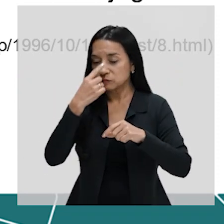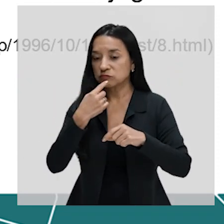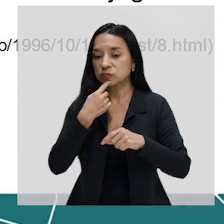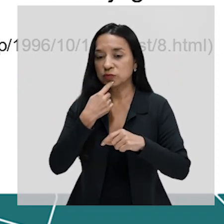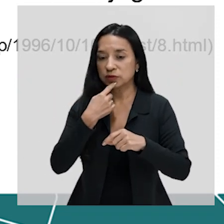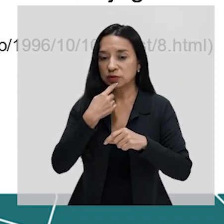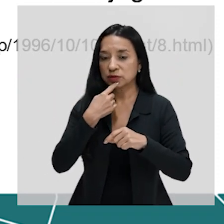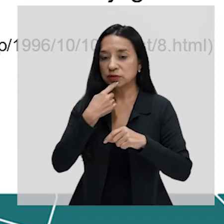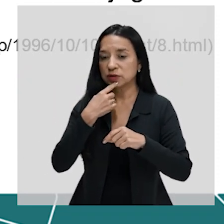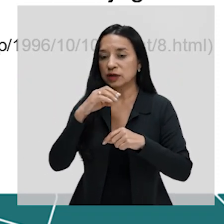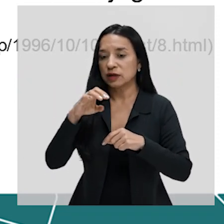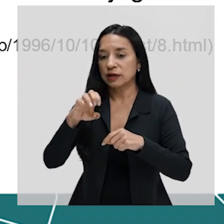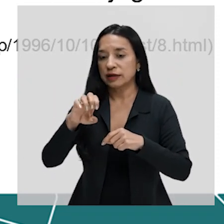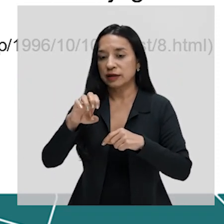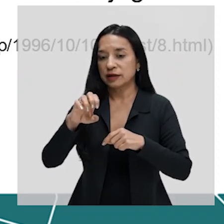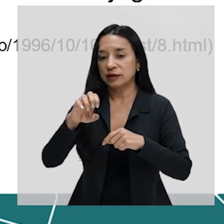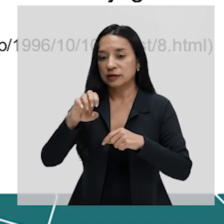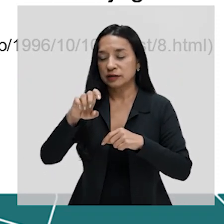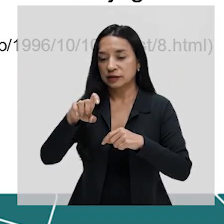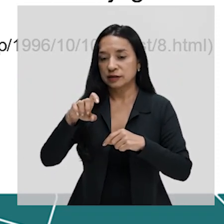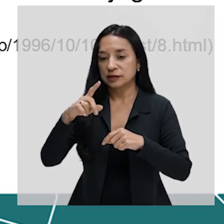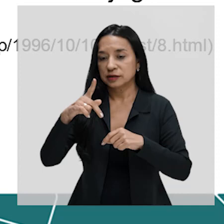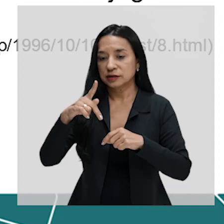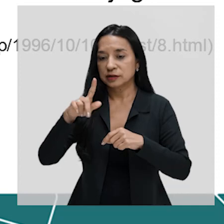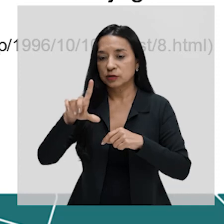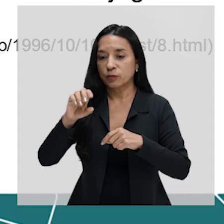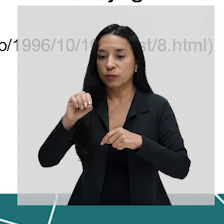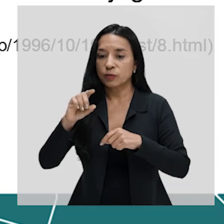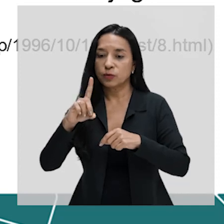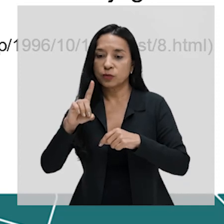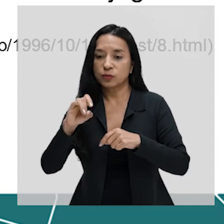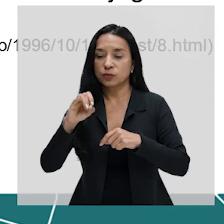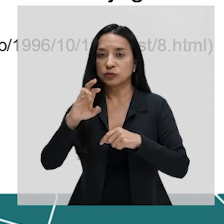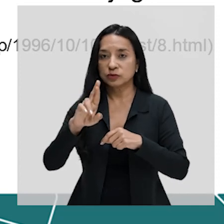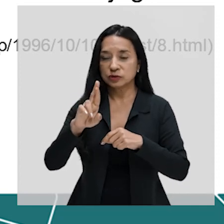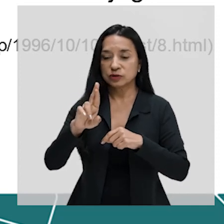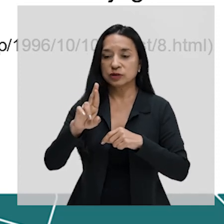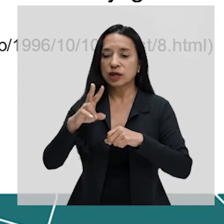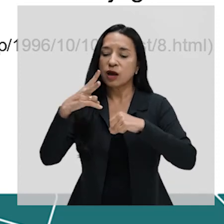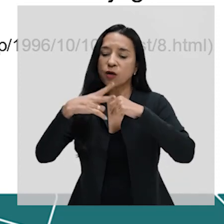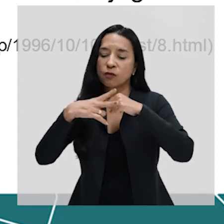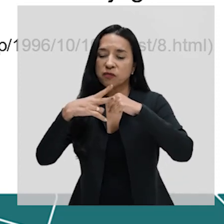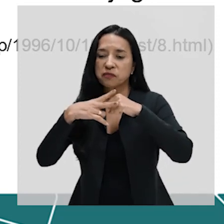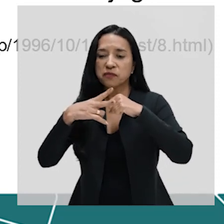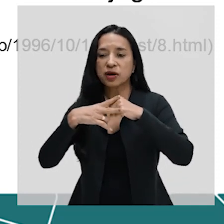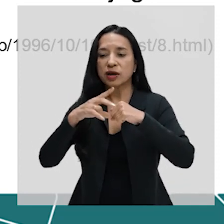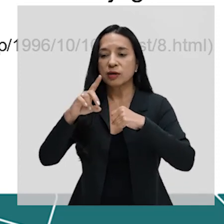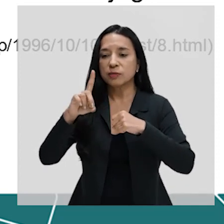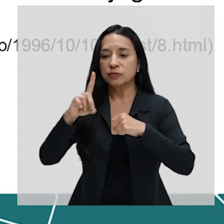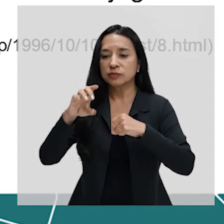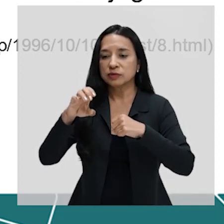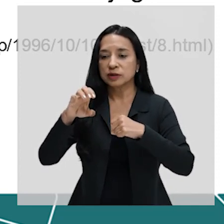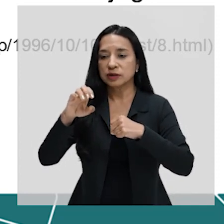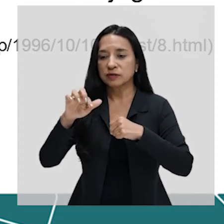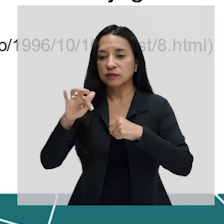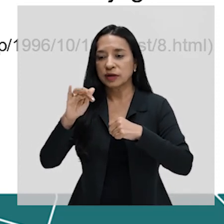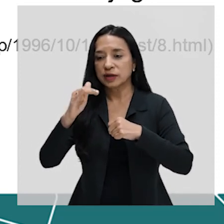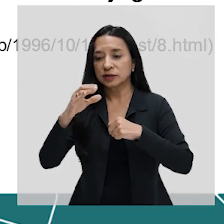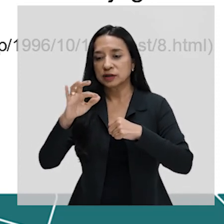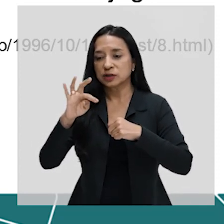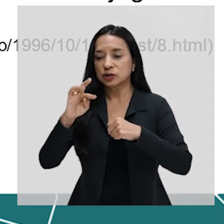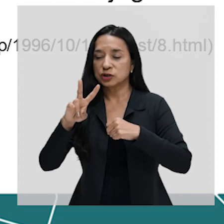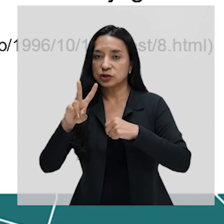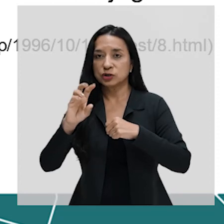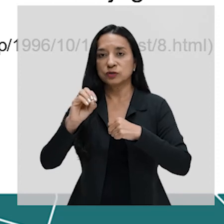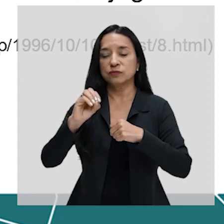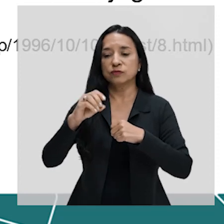só. Explodir é um verbo defectivo. Você sabe o que é um verbo defectivo? Ou seja, não tem